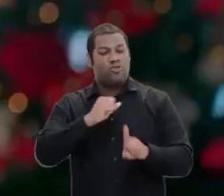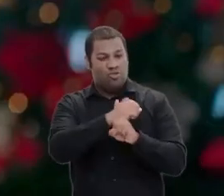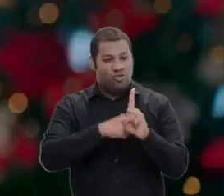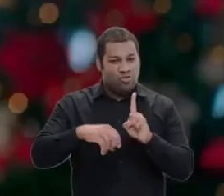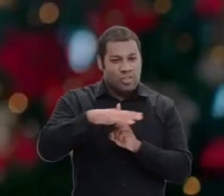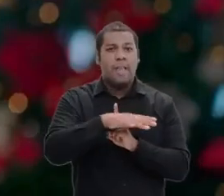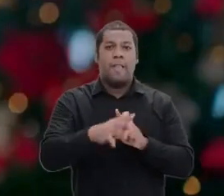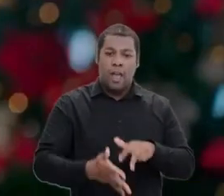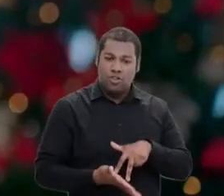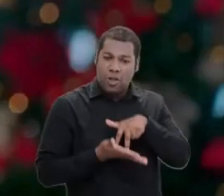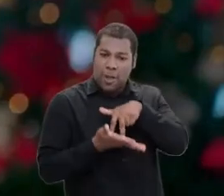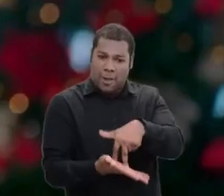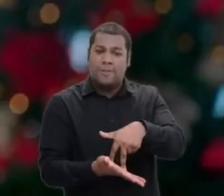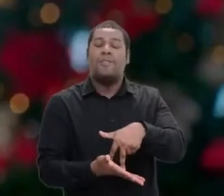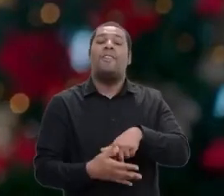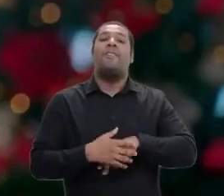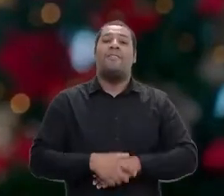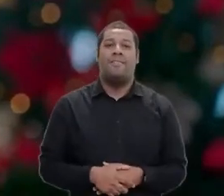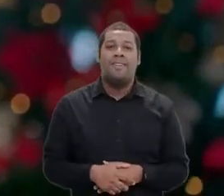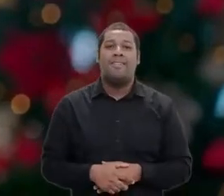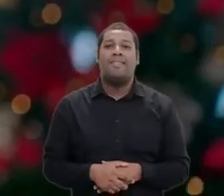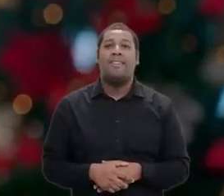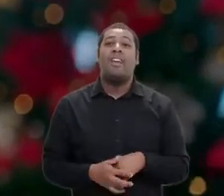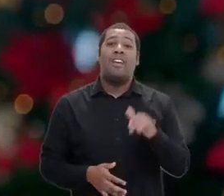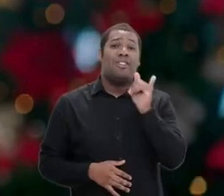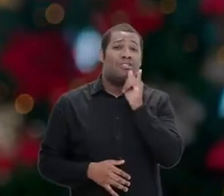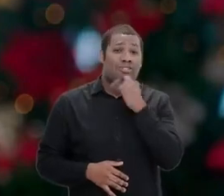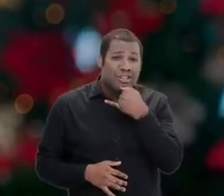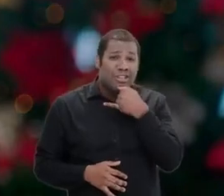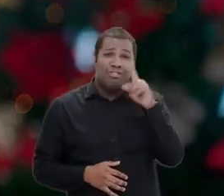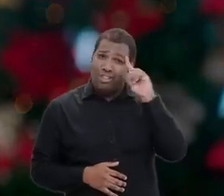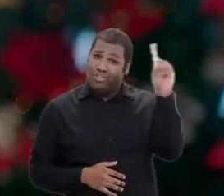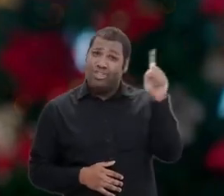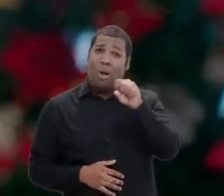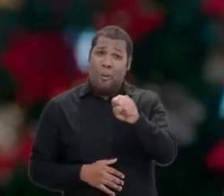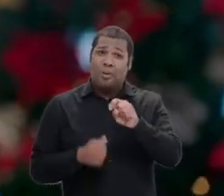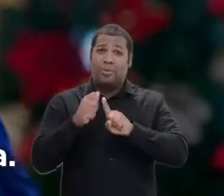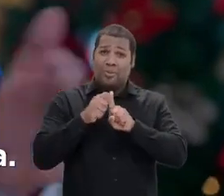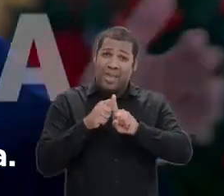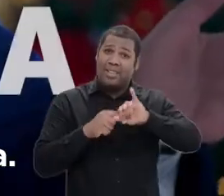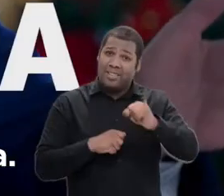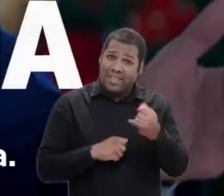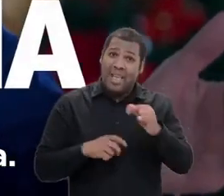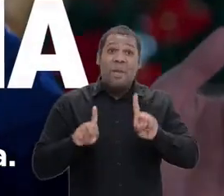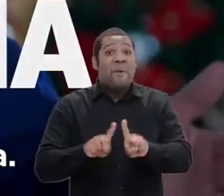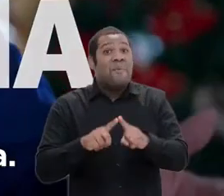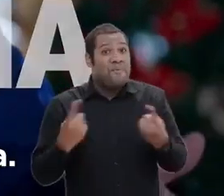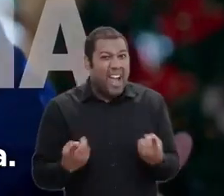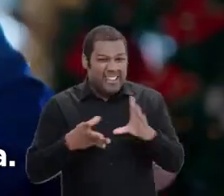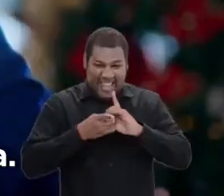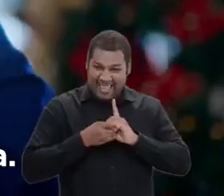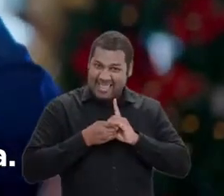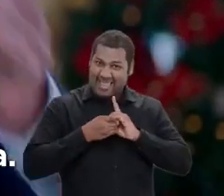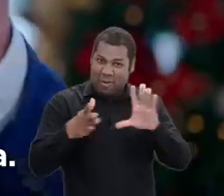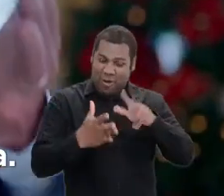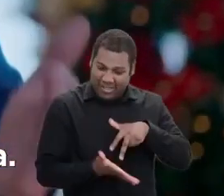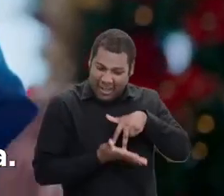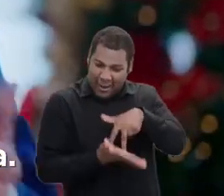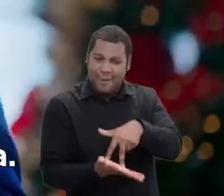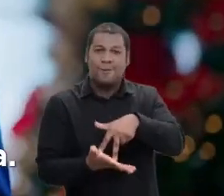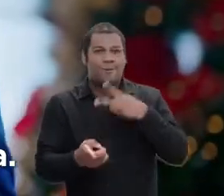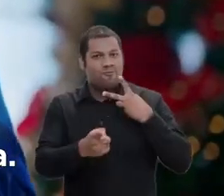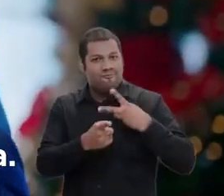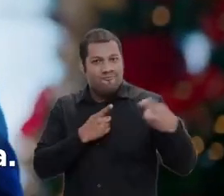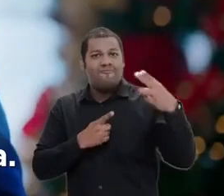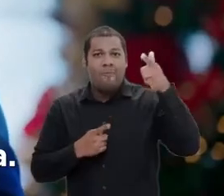pronta reação da sociedade. E ao final daquele triste 8 de janeiro, a democracia saiu